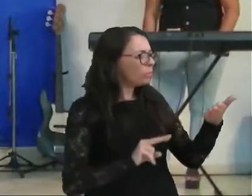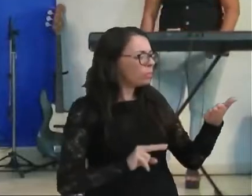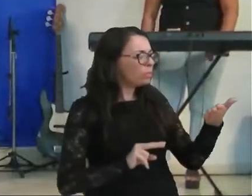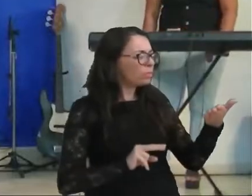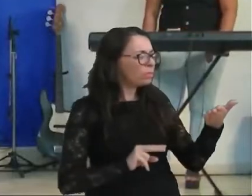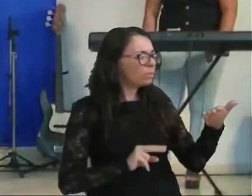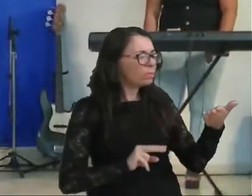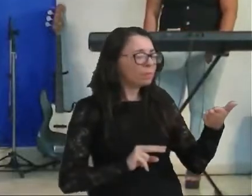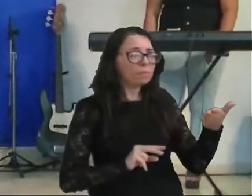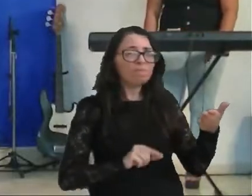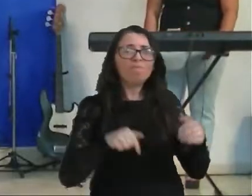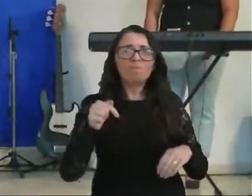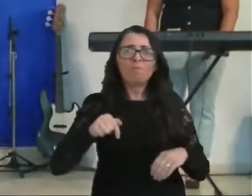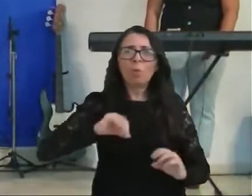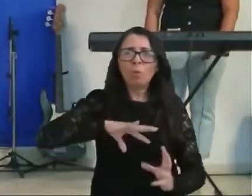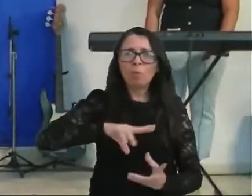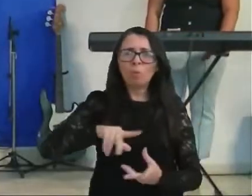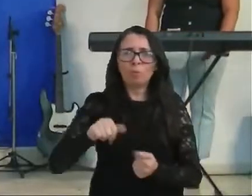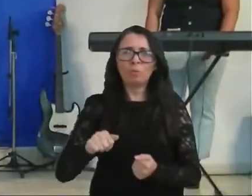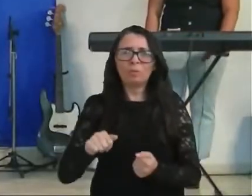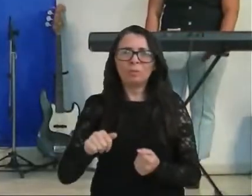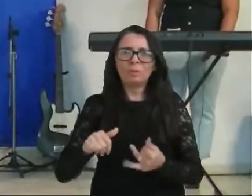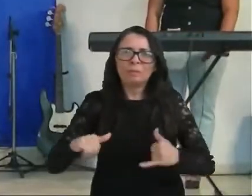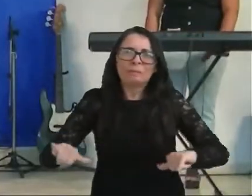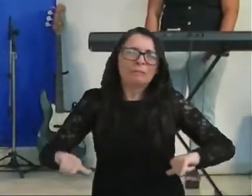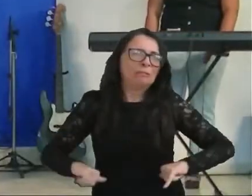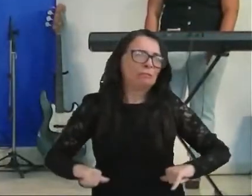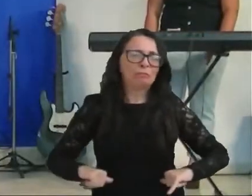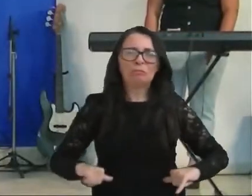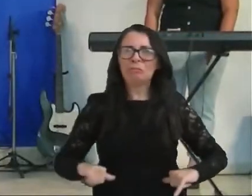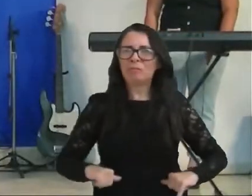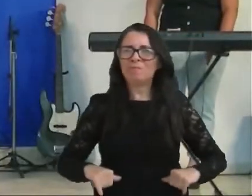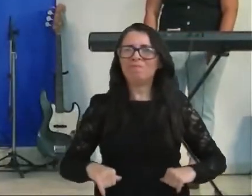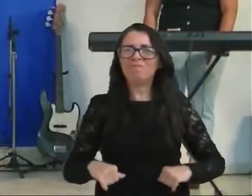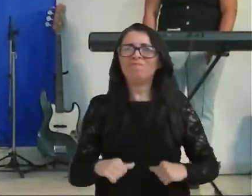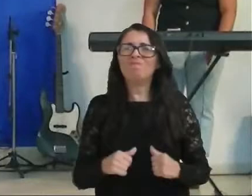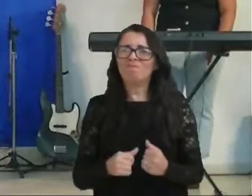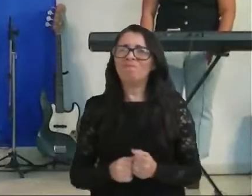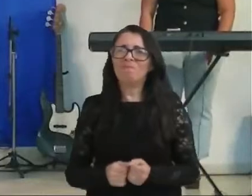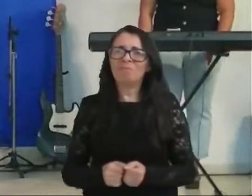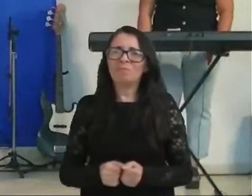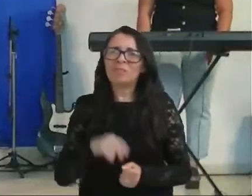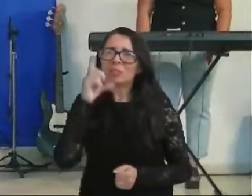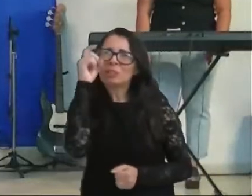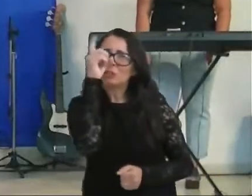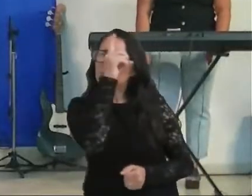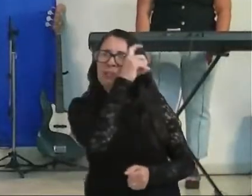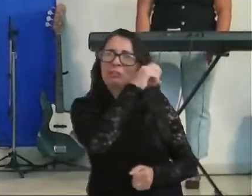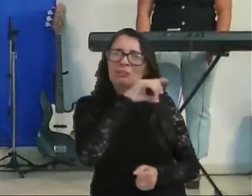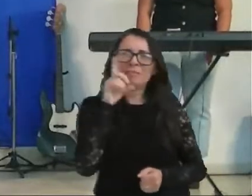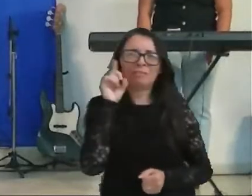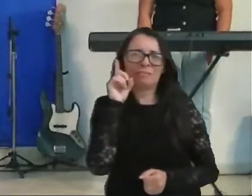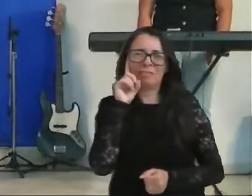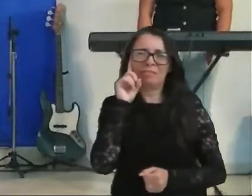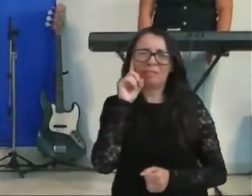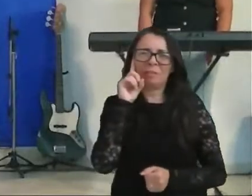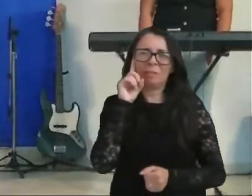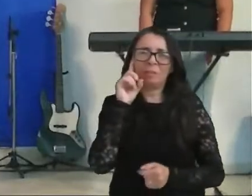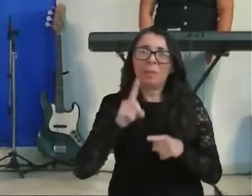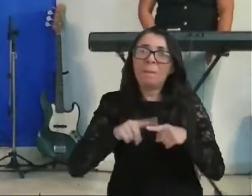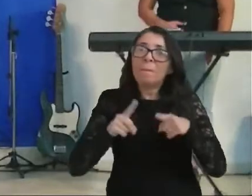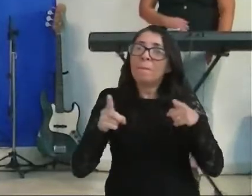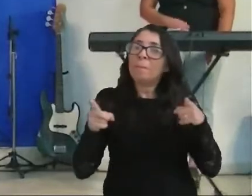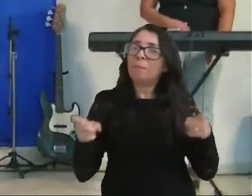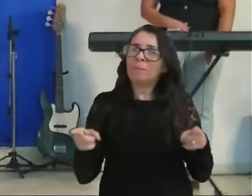gente. Mas que nós tivéssemos bom ânimo, porque Ele venceu o mundo. Jesus não fala que